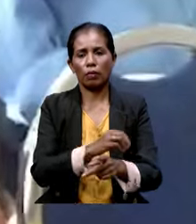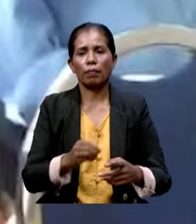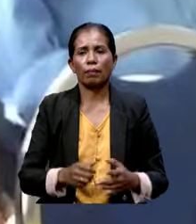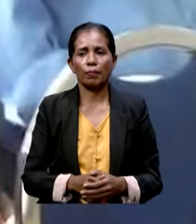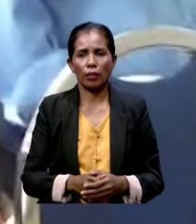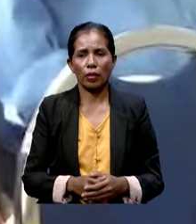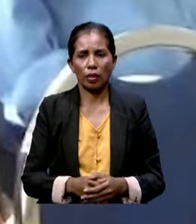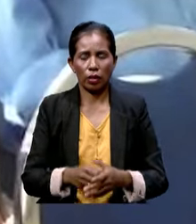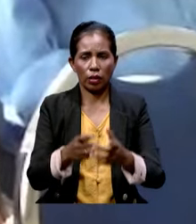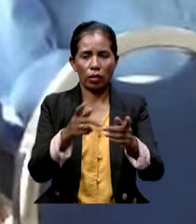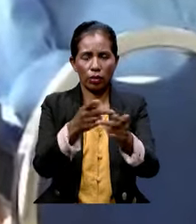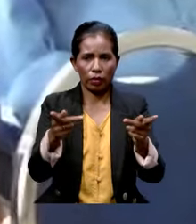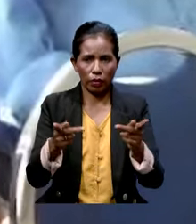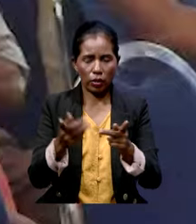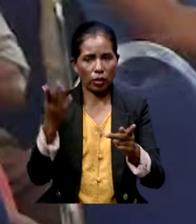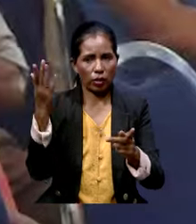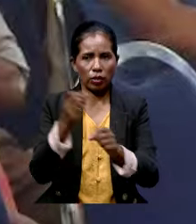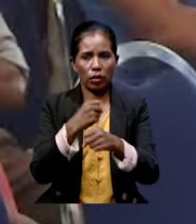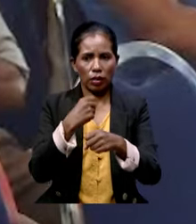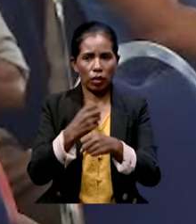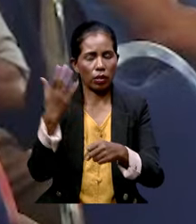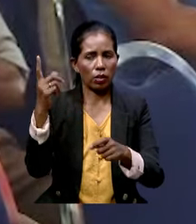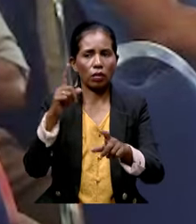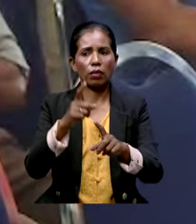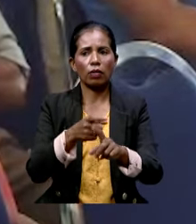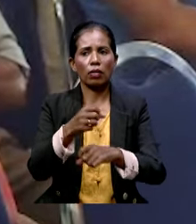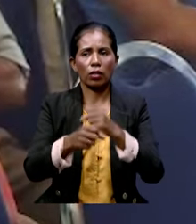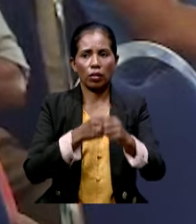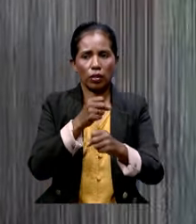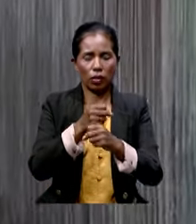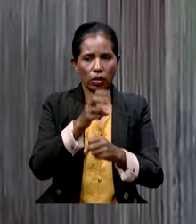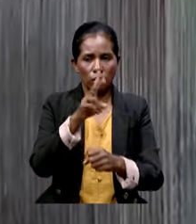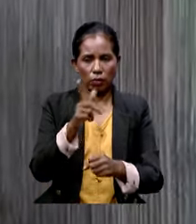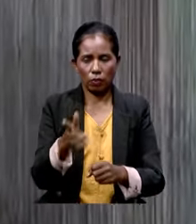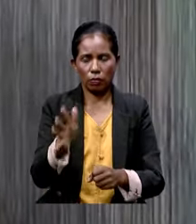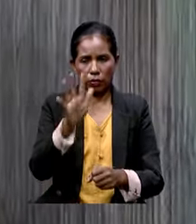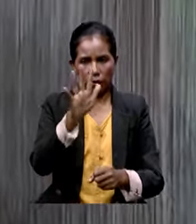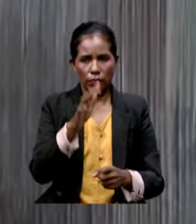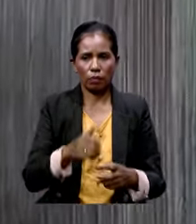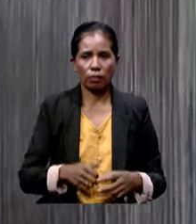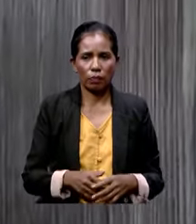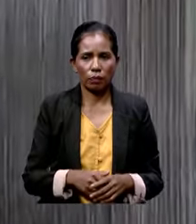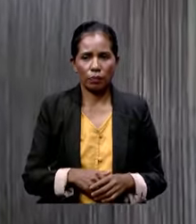Elaborasang bapan urbanisasang lerasik sehalau iha inisiu tinang riu roron resin lima. Feliciano Venancio Belo, Ziemen.